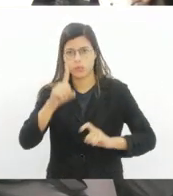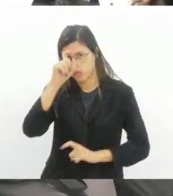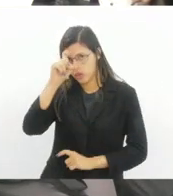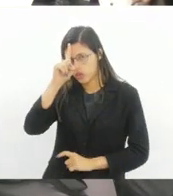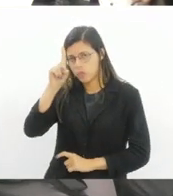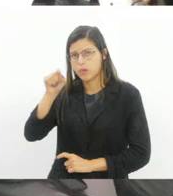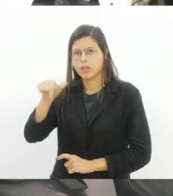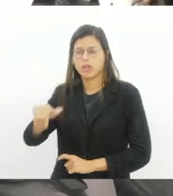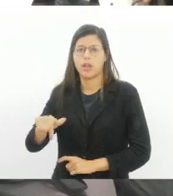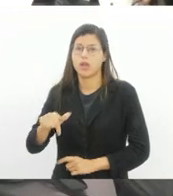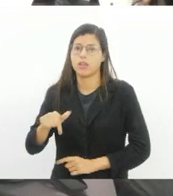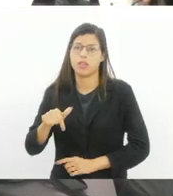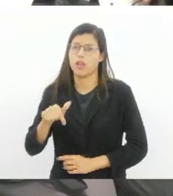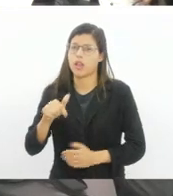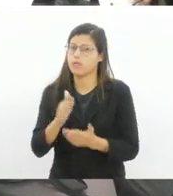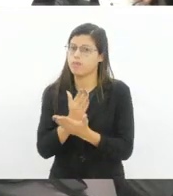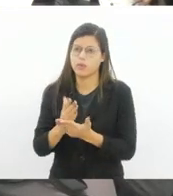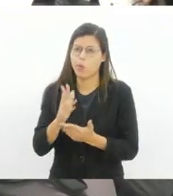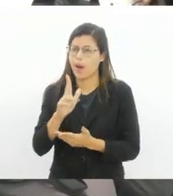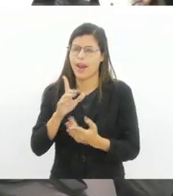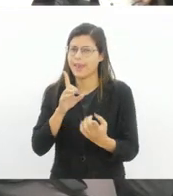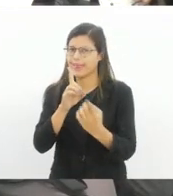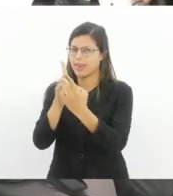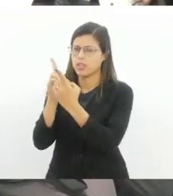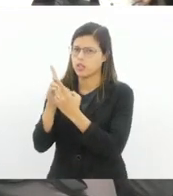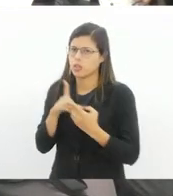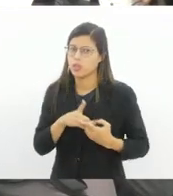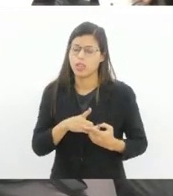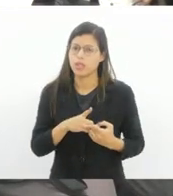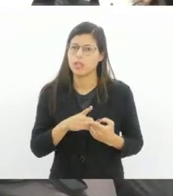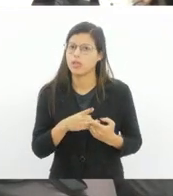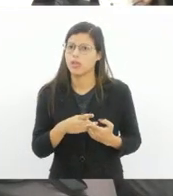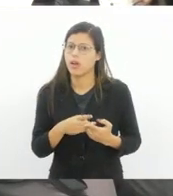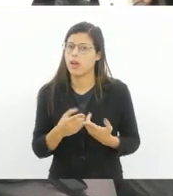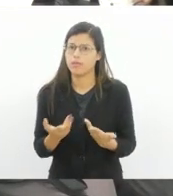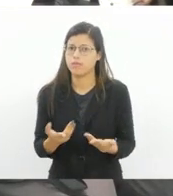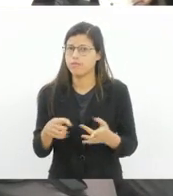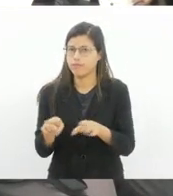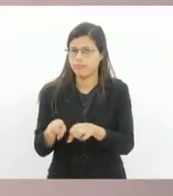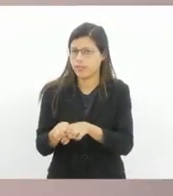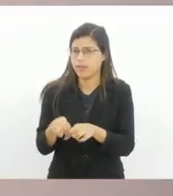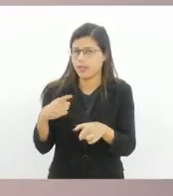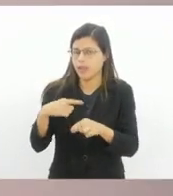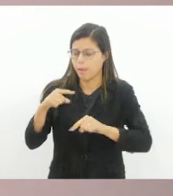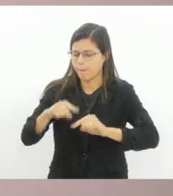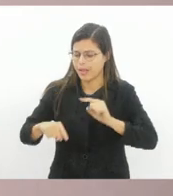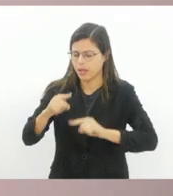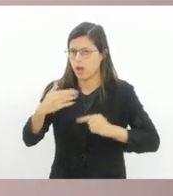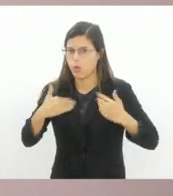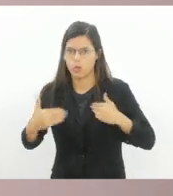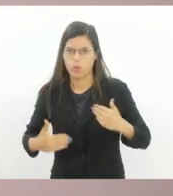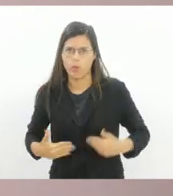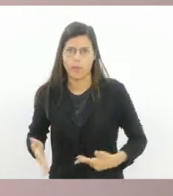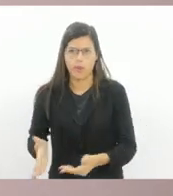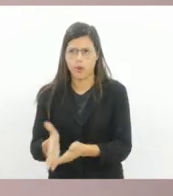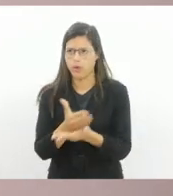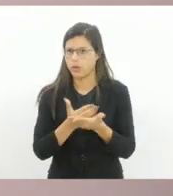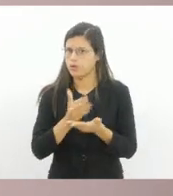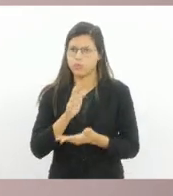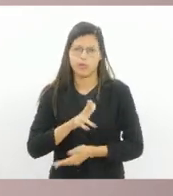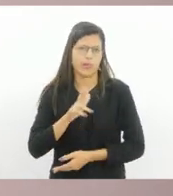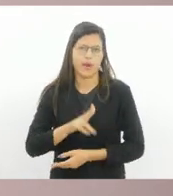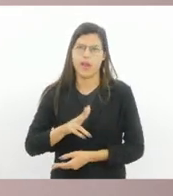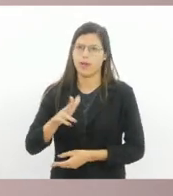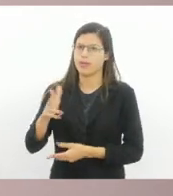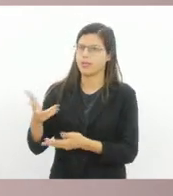são atendidas devidamente. Quem dirá ter algum vestígio, né, recolhido? Essa não é a fala que nós temos escutado.